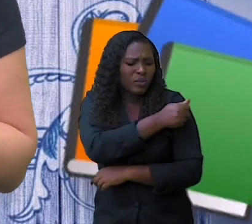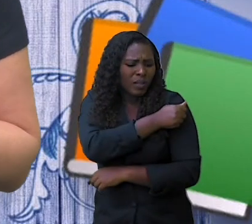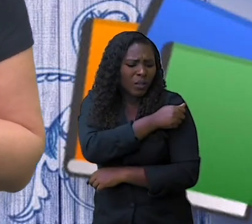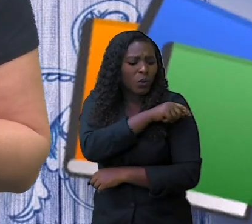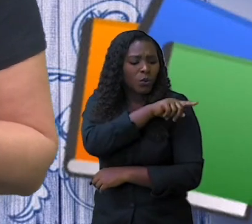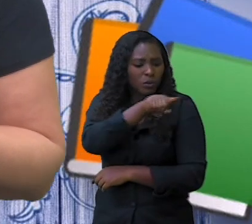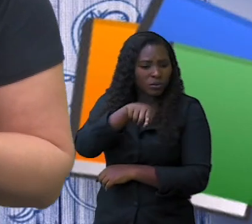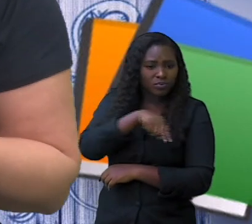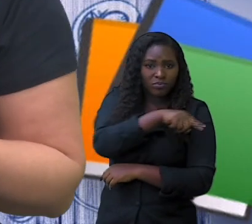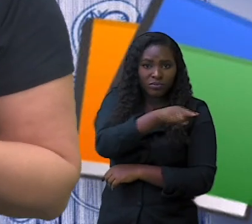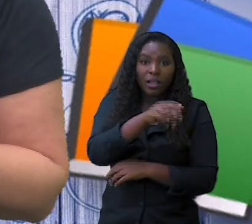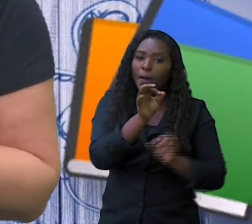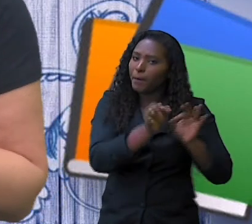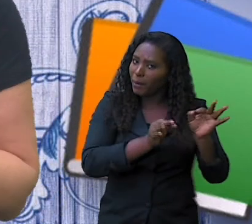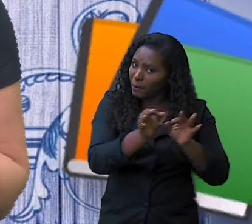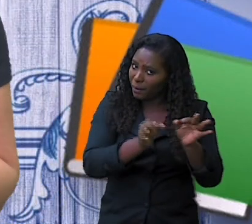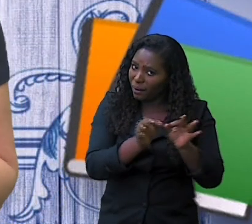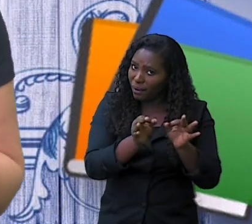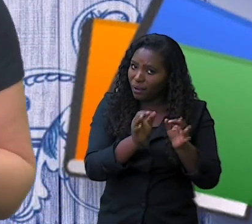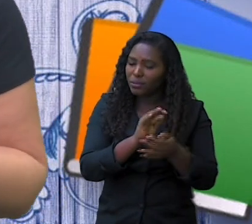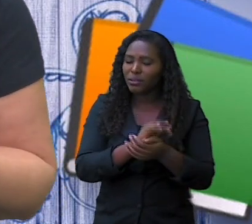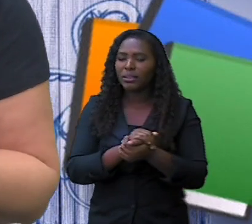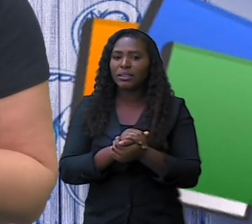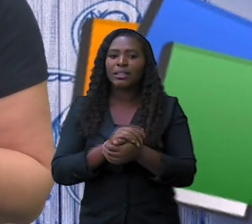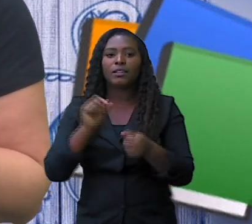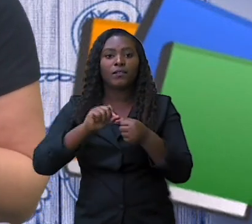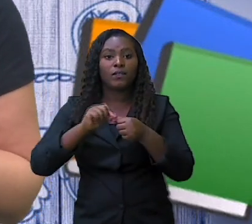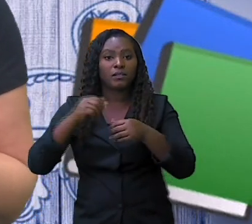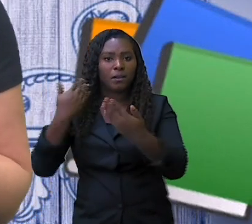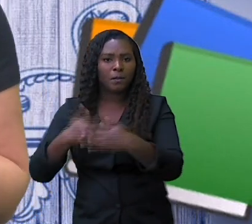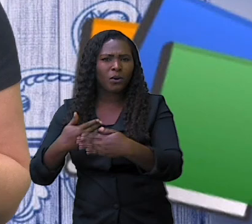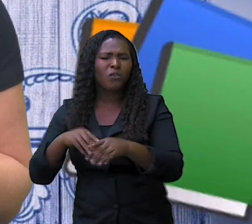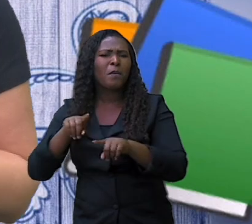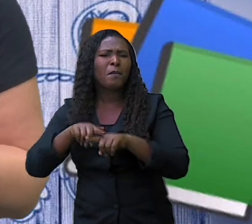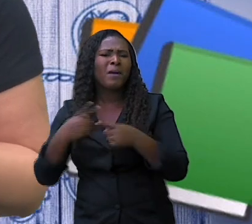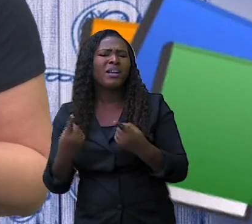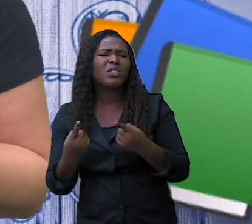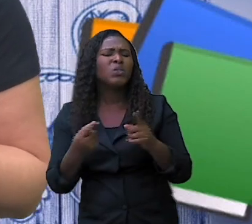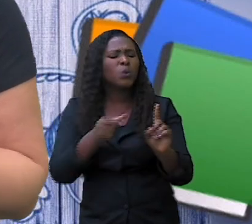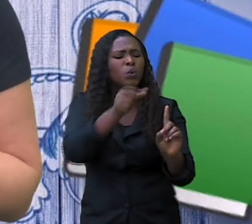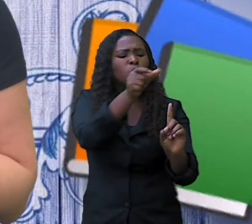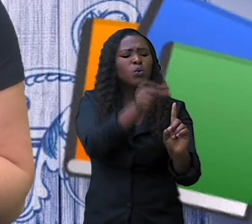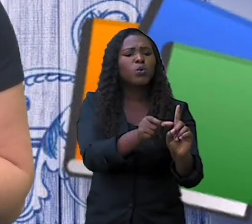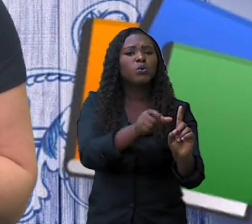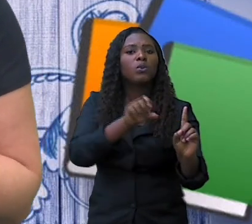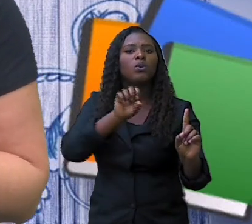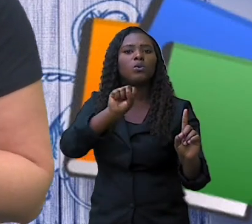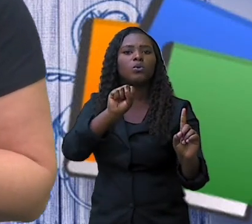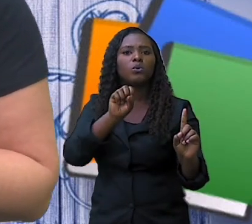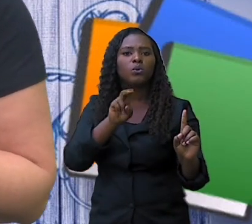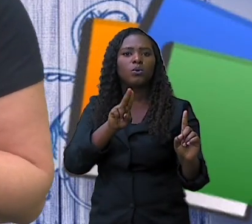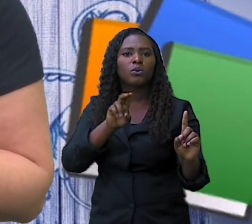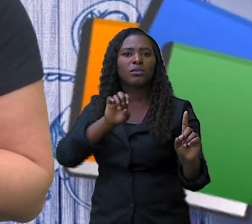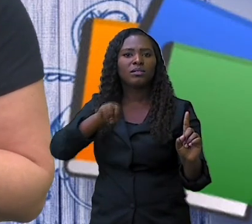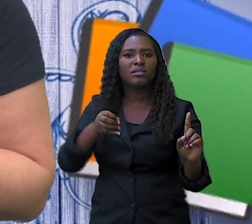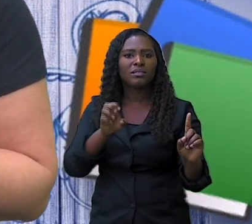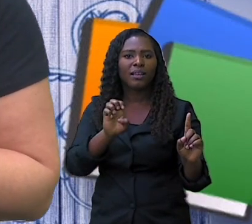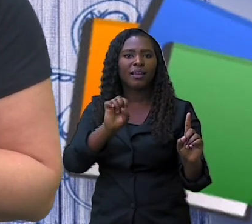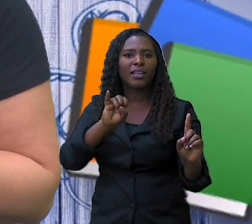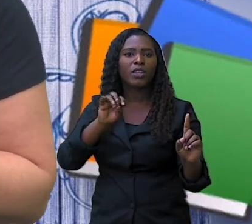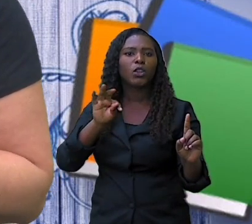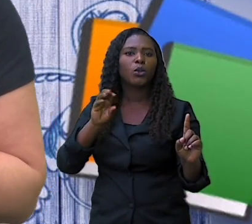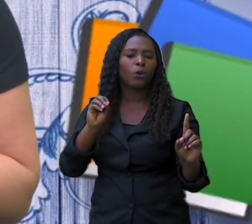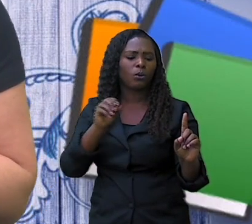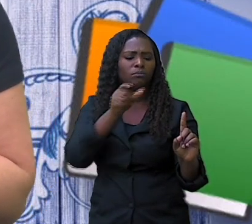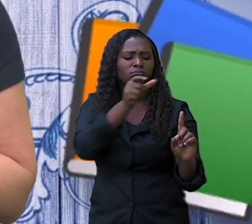que eu vou então perceber o sujeito aí nessa oração, professora? Como que eu consigo identificar? Nós vamos fazer a pergunta para o verbo, não é mesmo? Quem